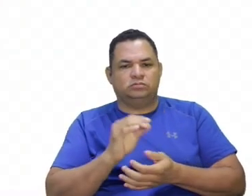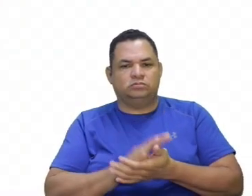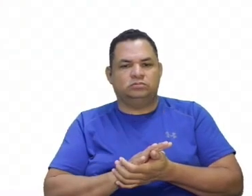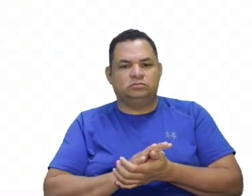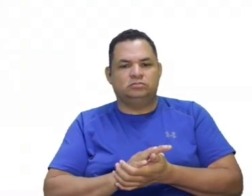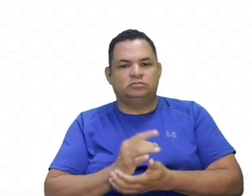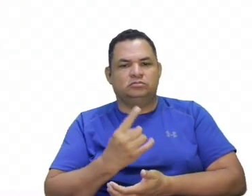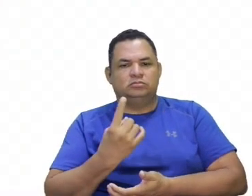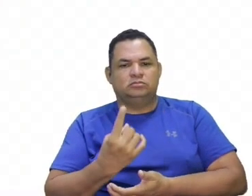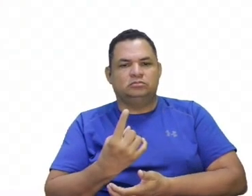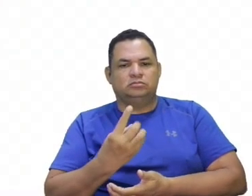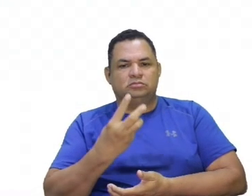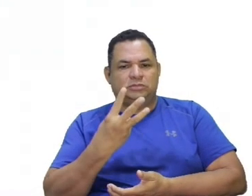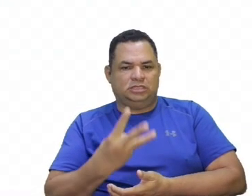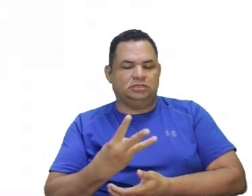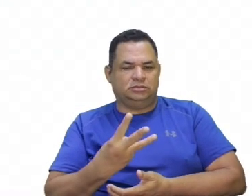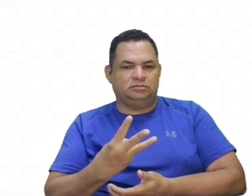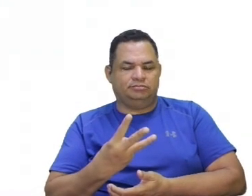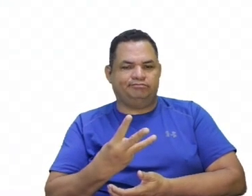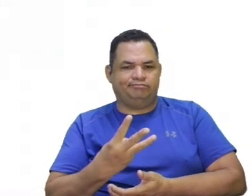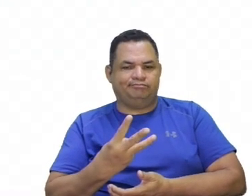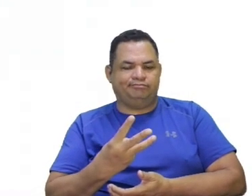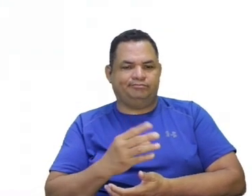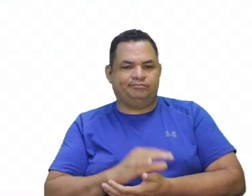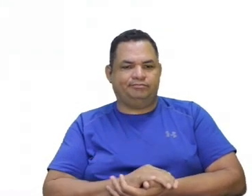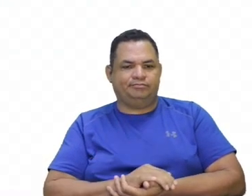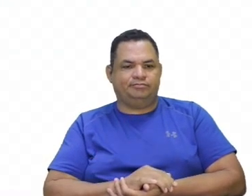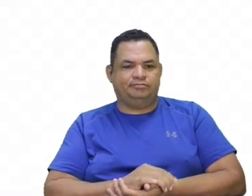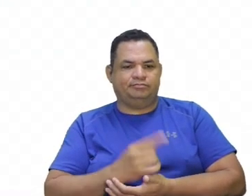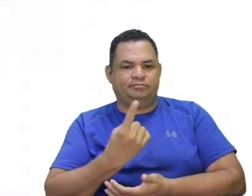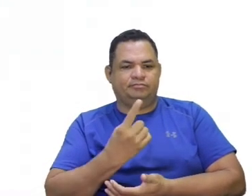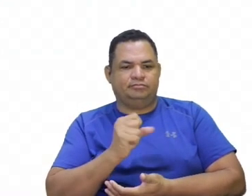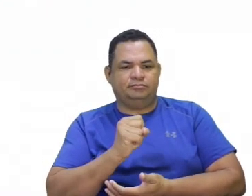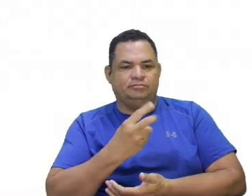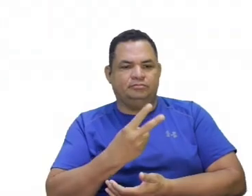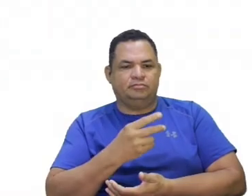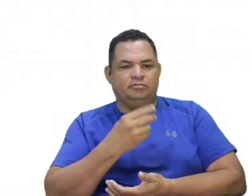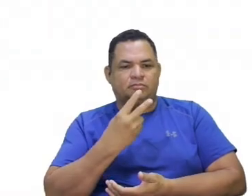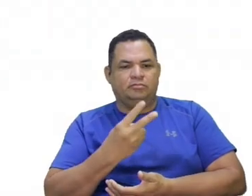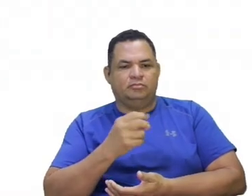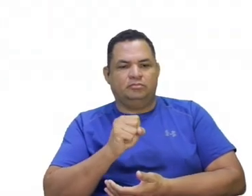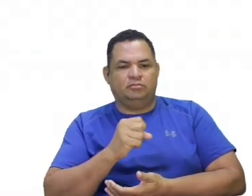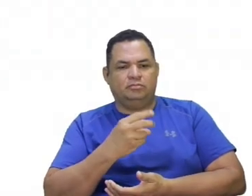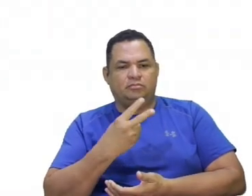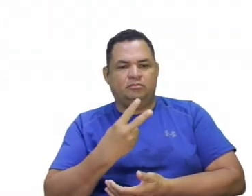agora ele tem 3. Então, vai ficar 1S2,